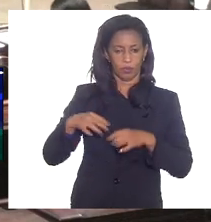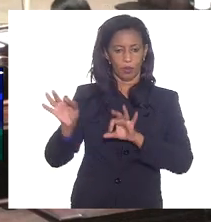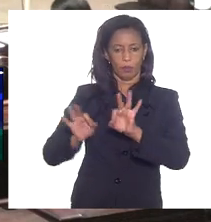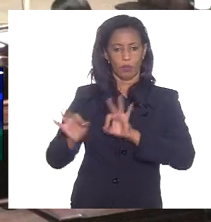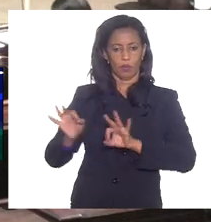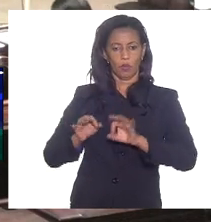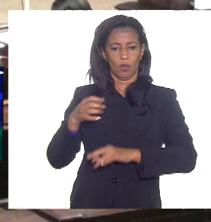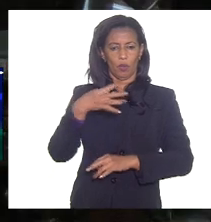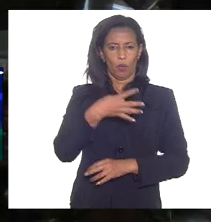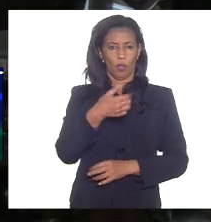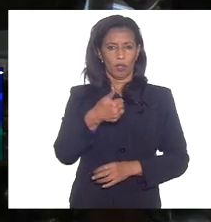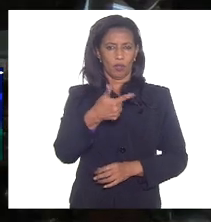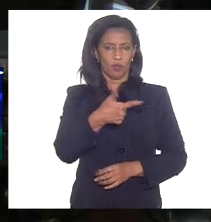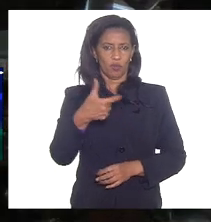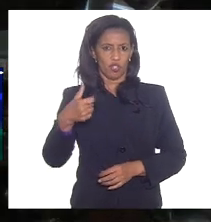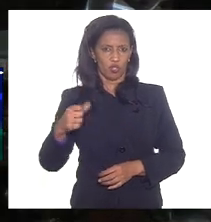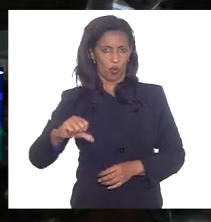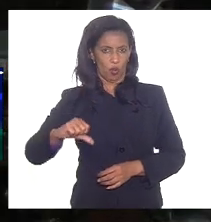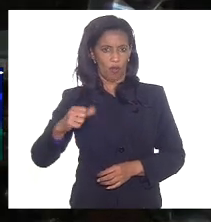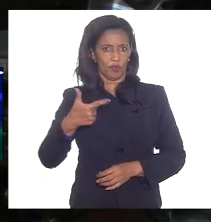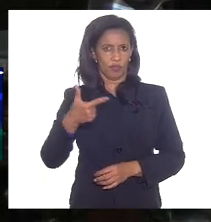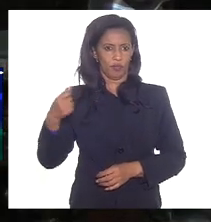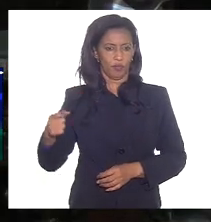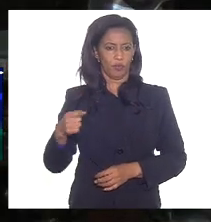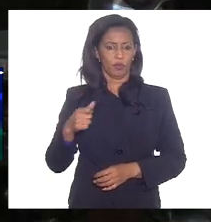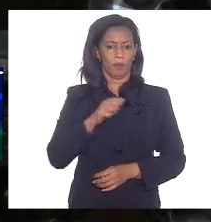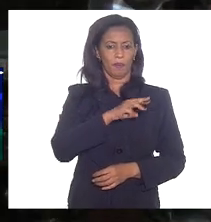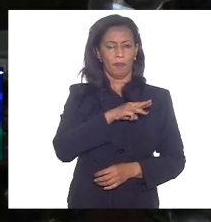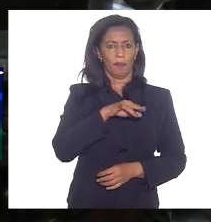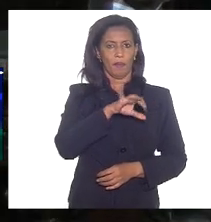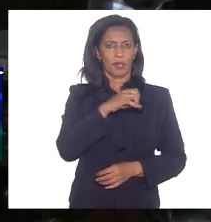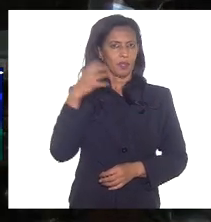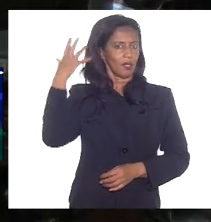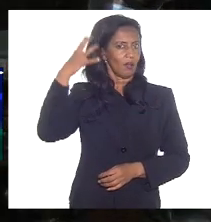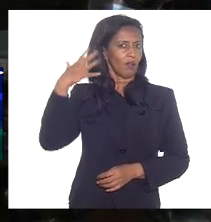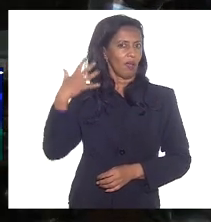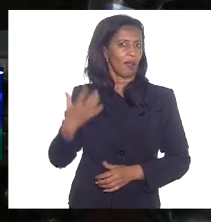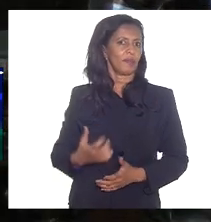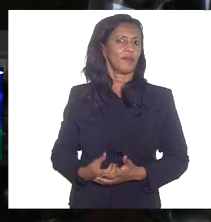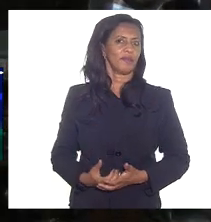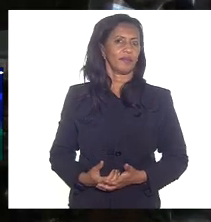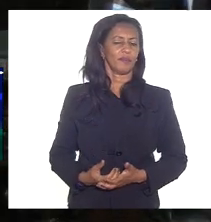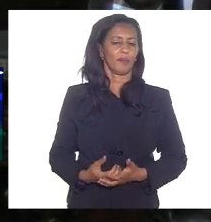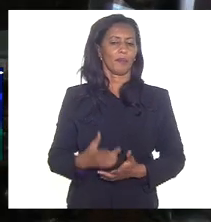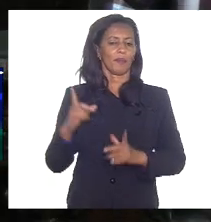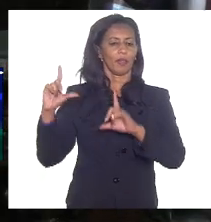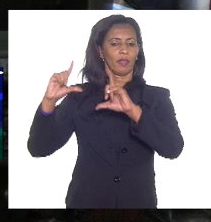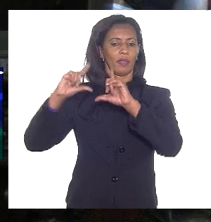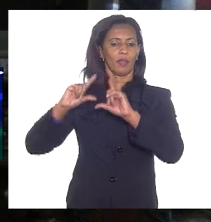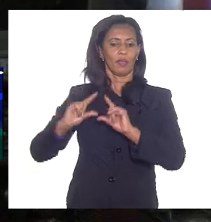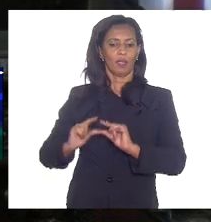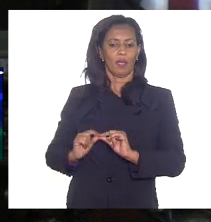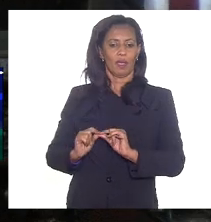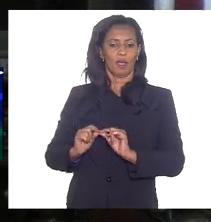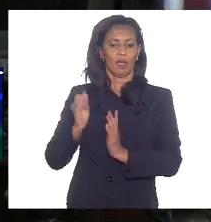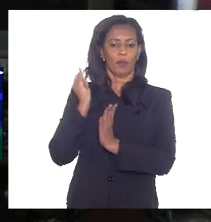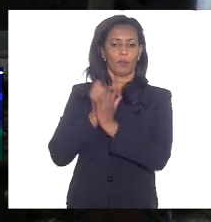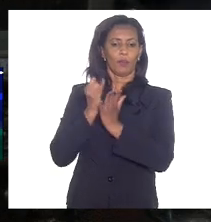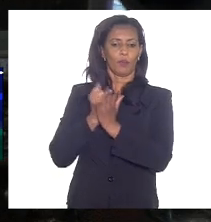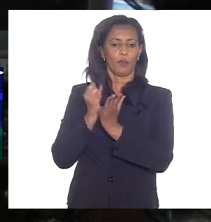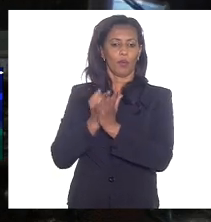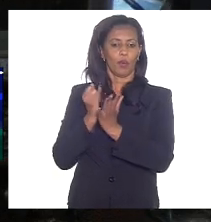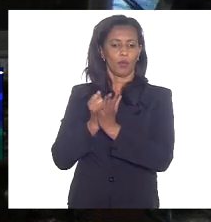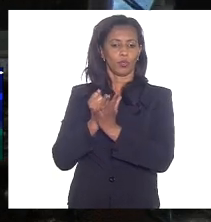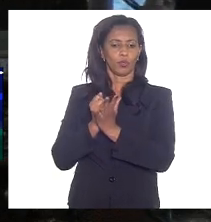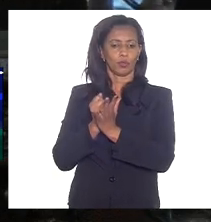lei 4129 de 21, de autoria do deputado Marcelo Cabeleireiro, que dispõe sobre a redução da alíquota do imposto sobre